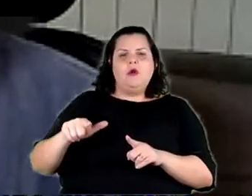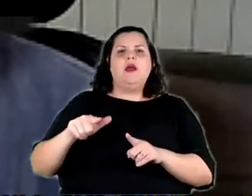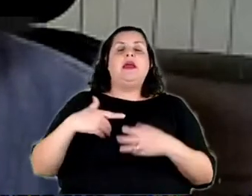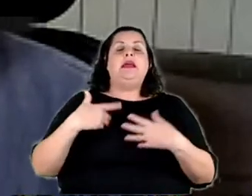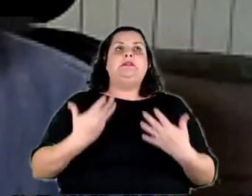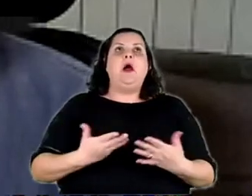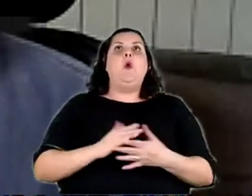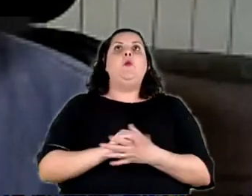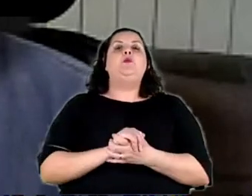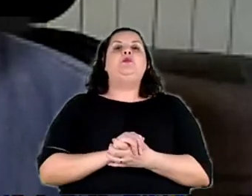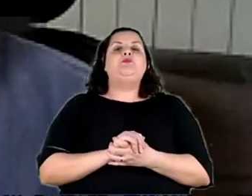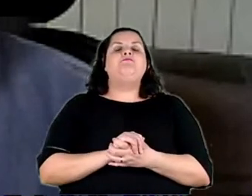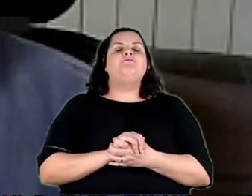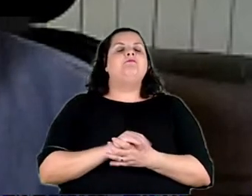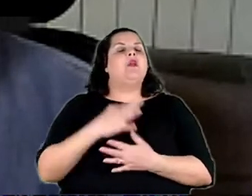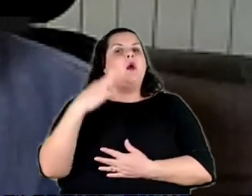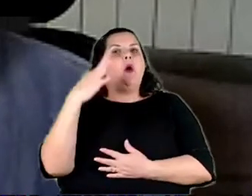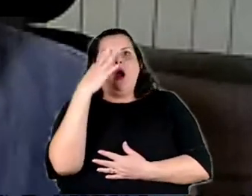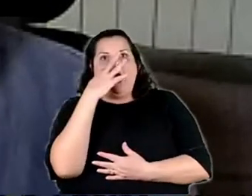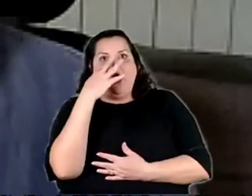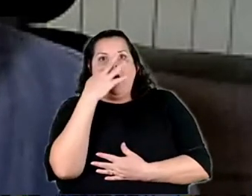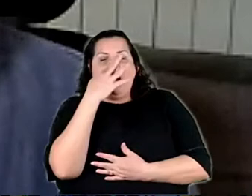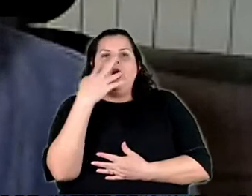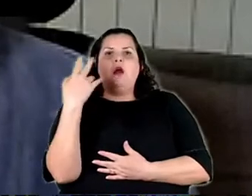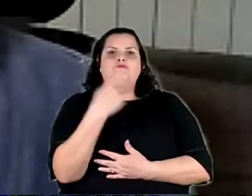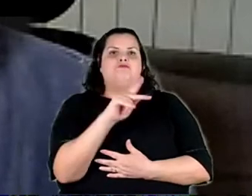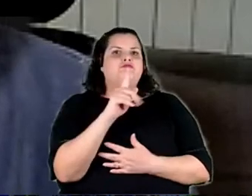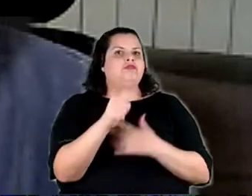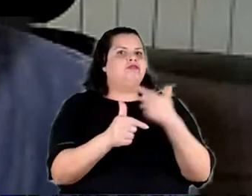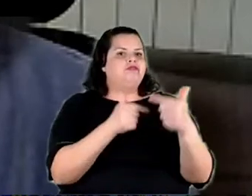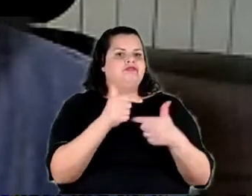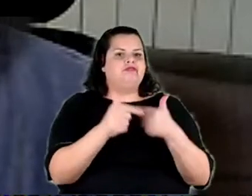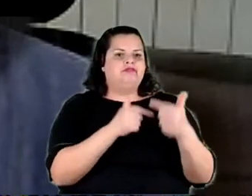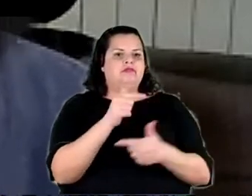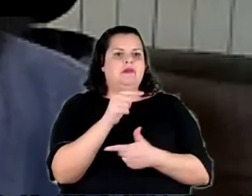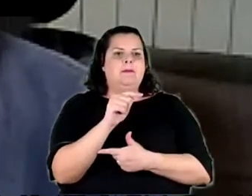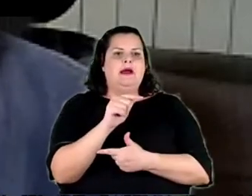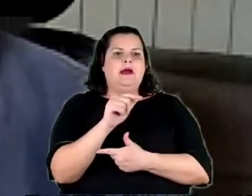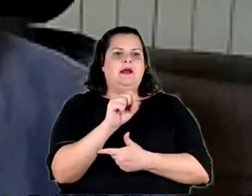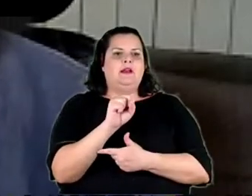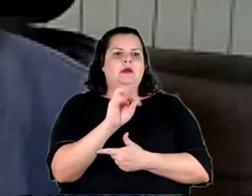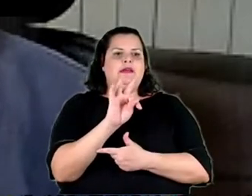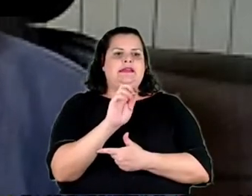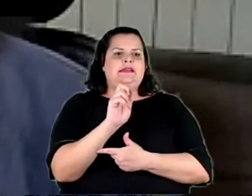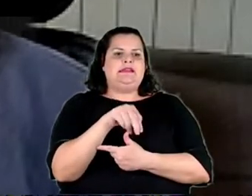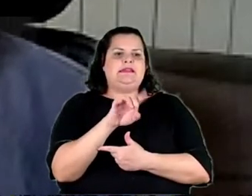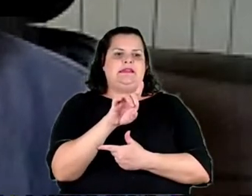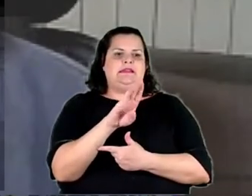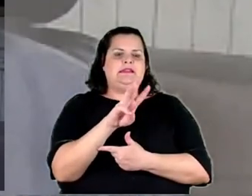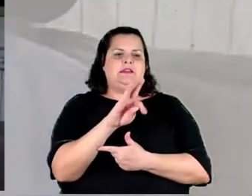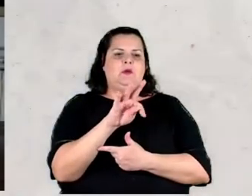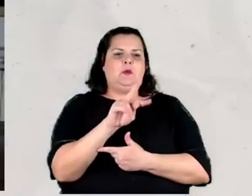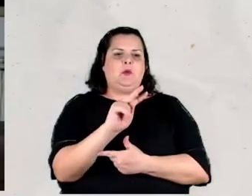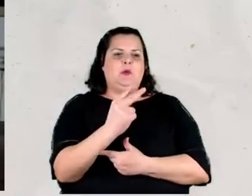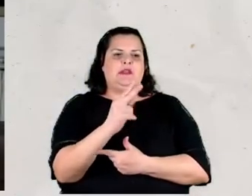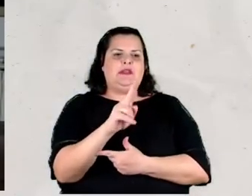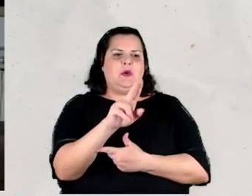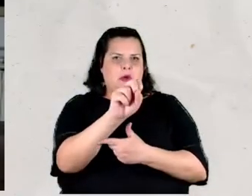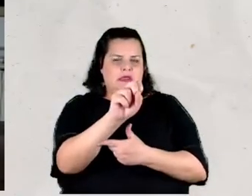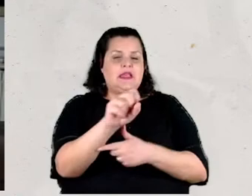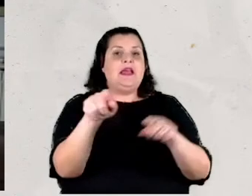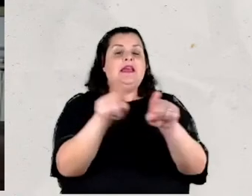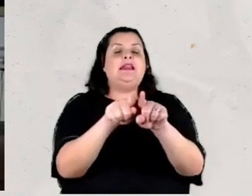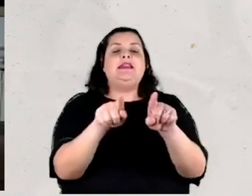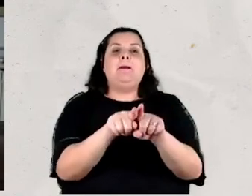do. And I'm delighted to meet the Brazilian Jewish community. This is a new experience for me. And